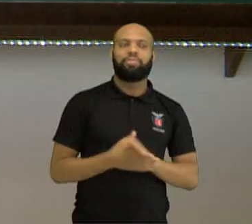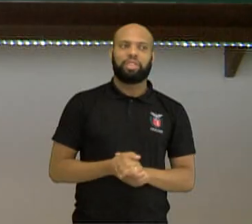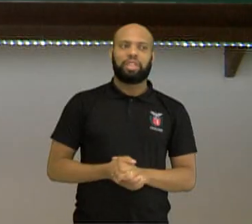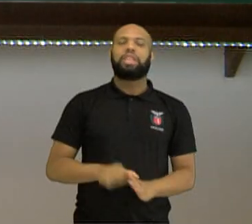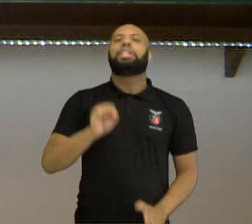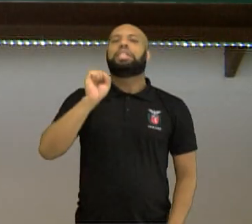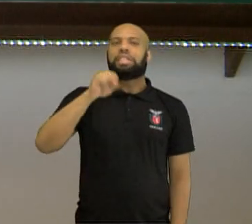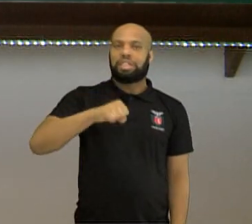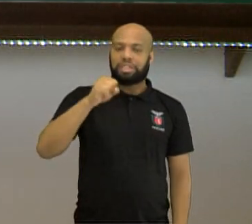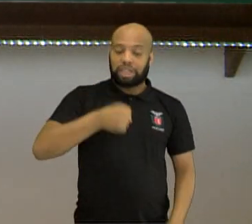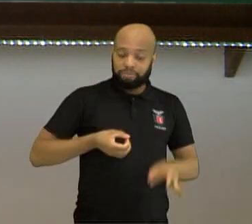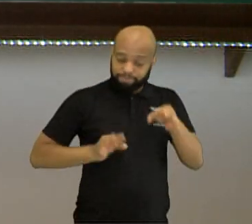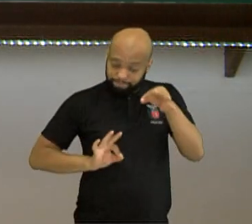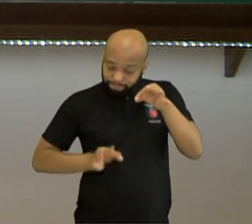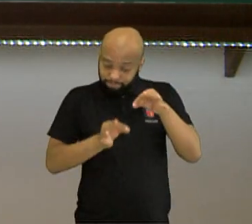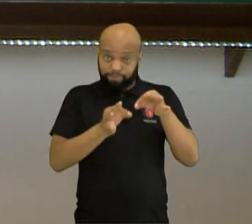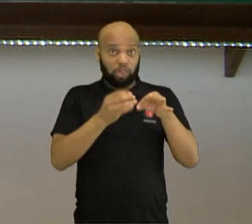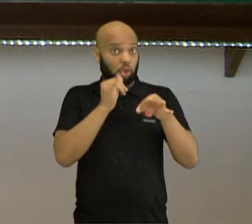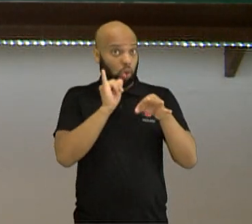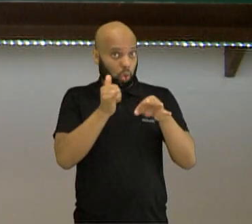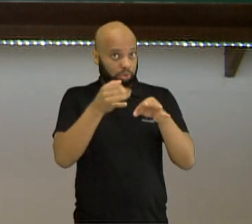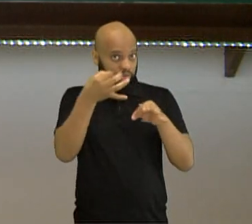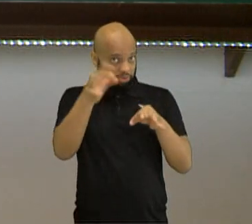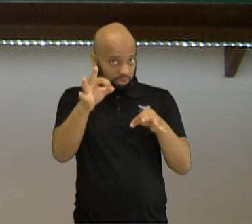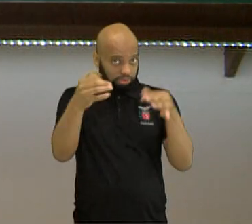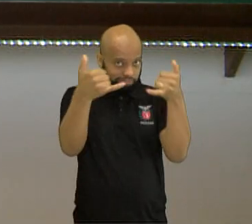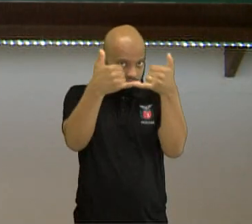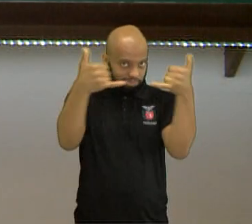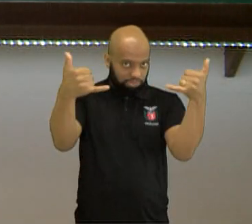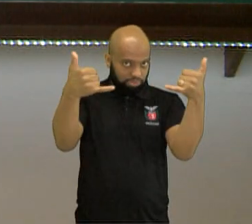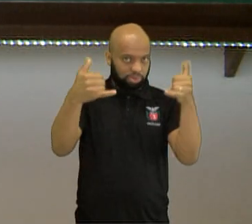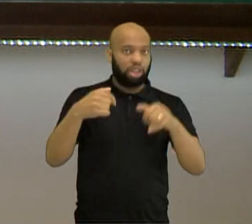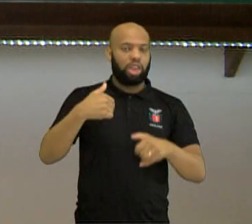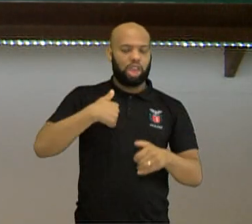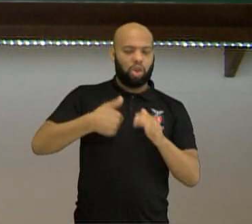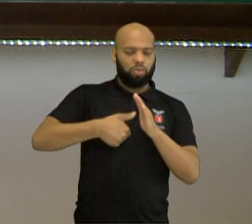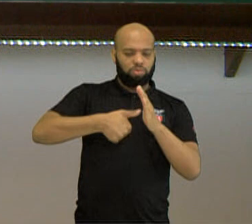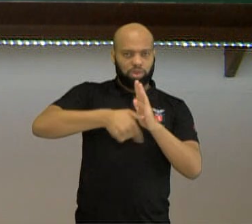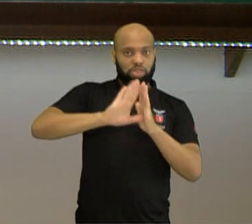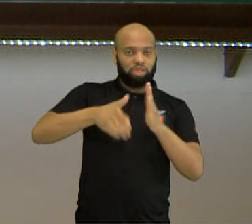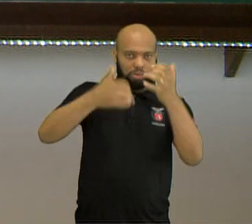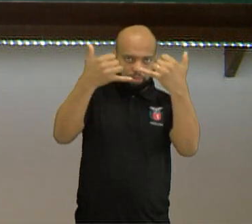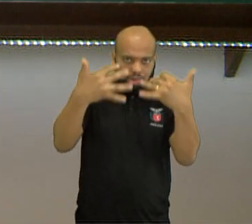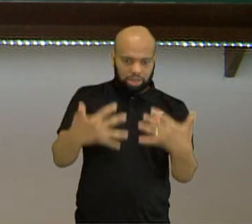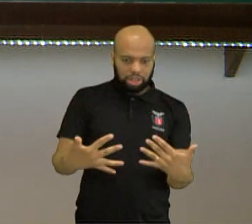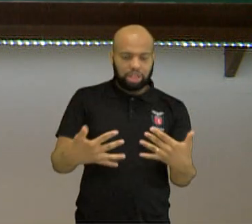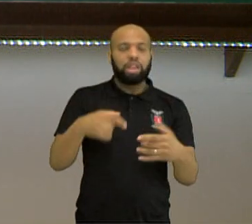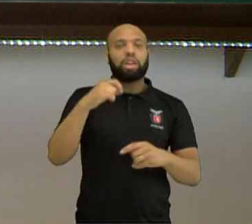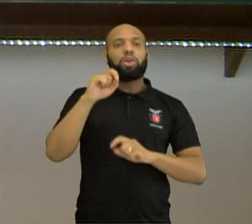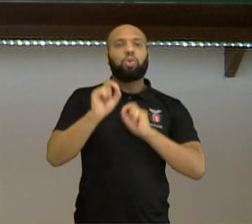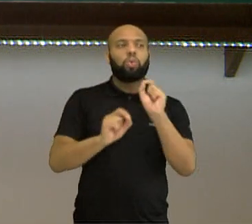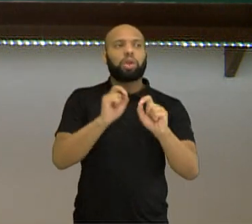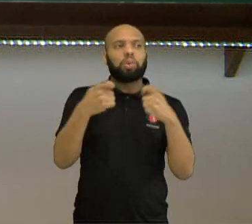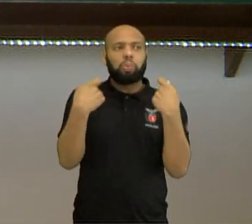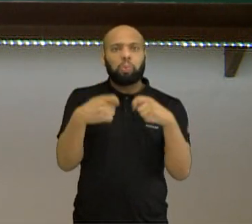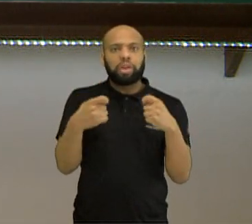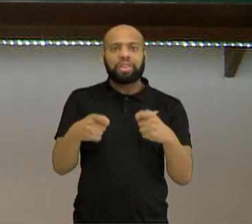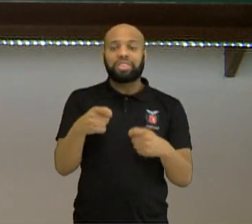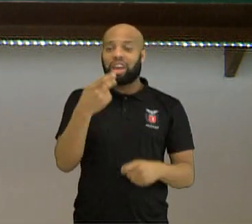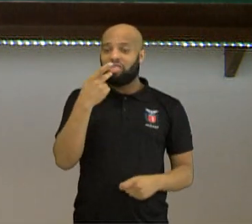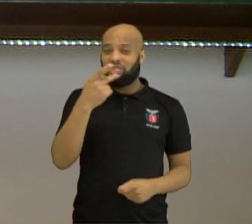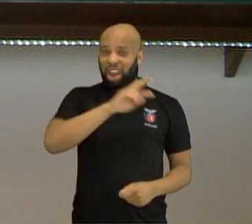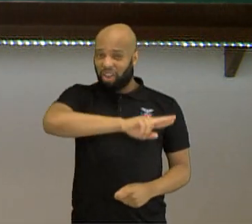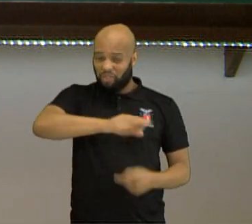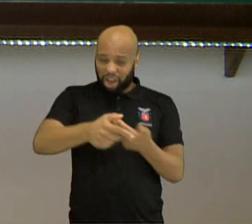um microconto. Conversei com vocês que para um microconto é necessário o quê? Falar muito